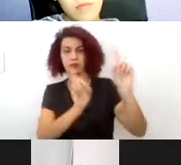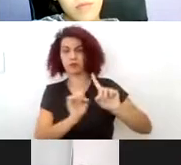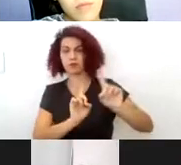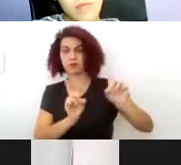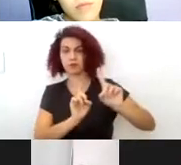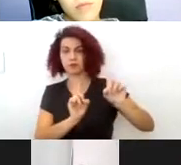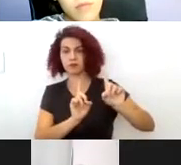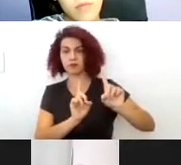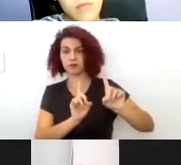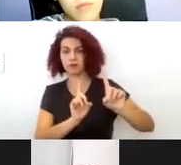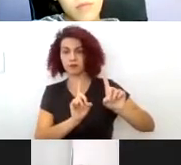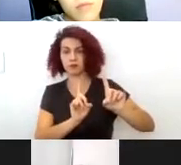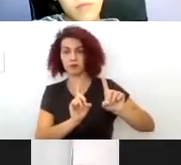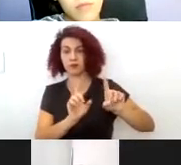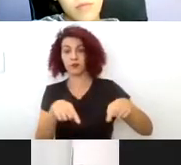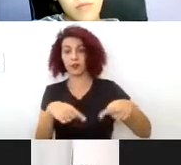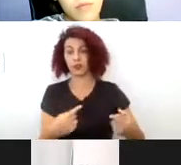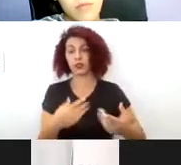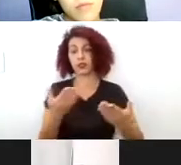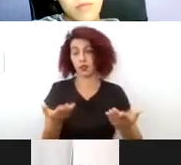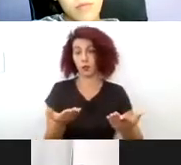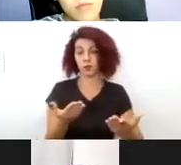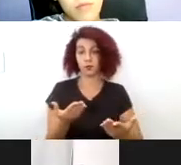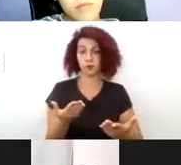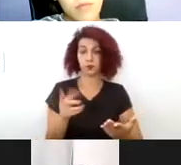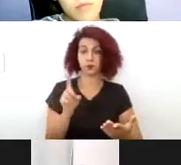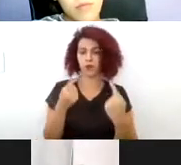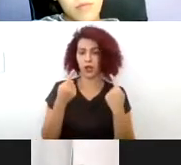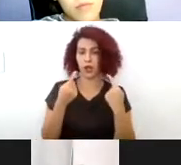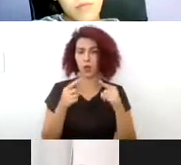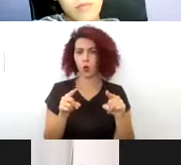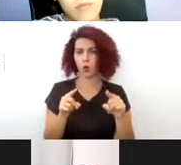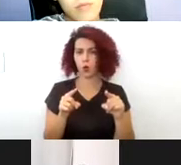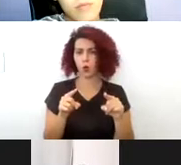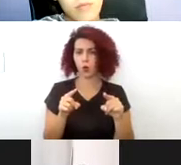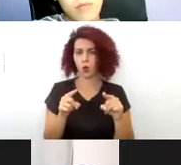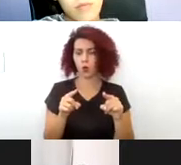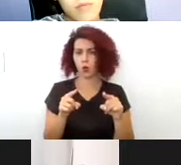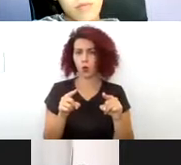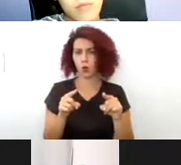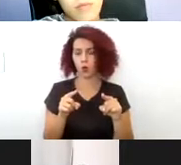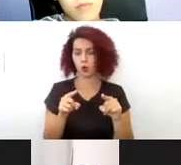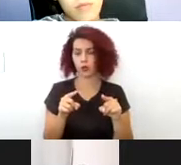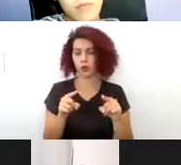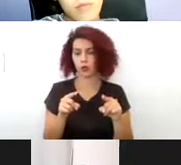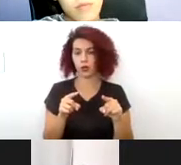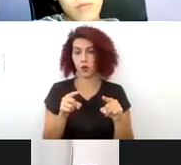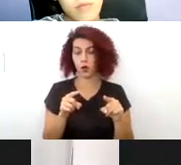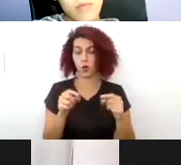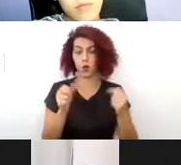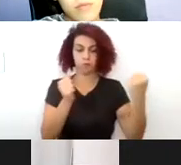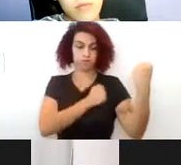esse patriarcado Colonial até Arcado que é contra a tudo aquilo que está no campo do não masculino como